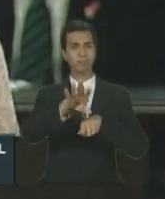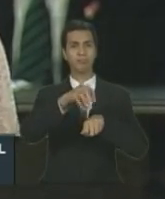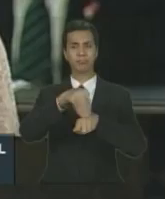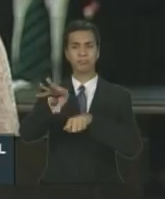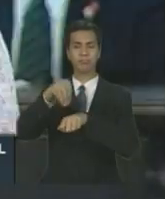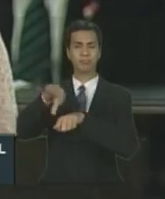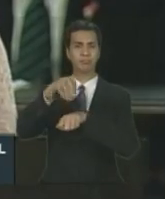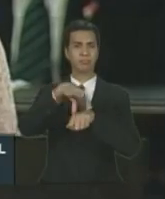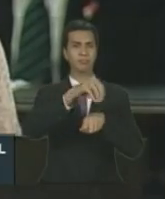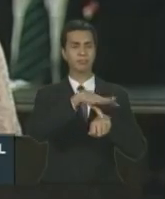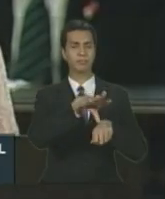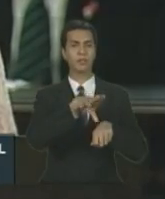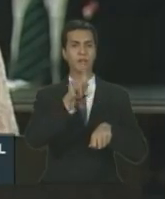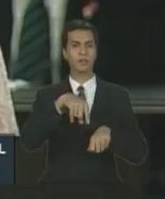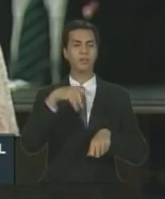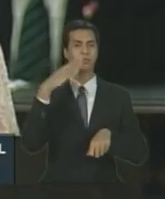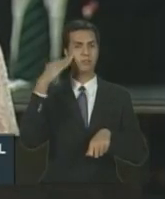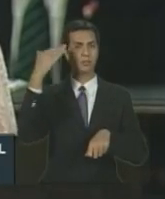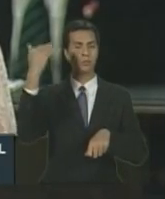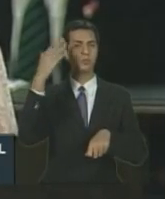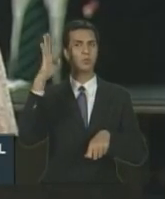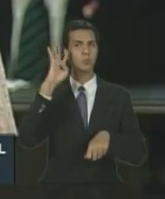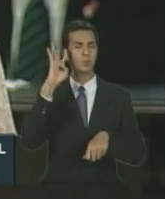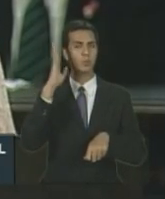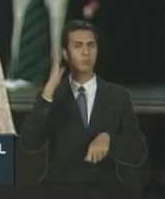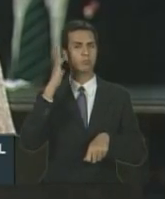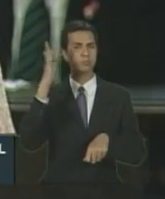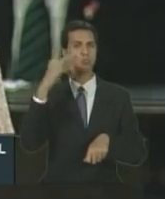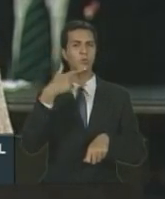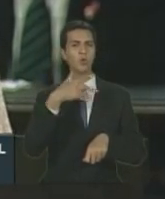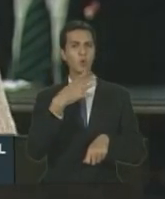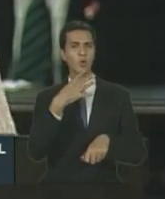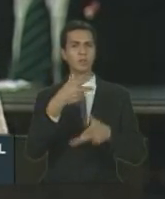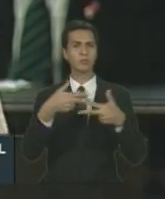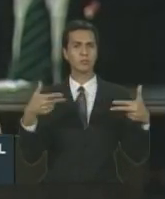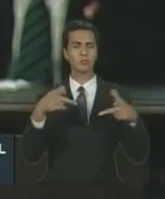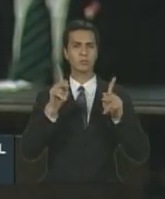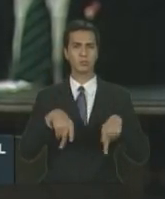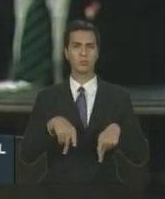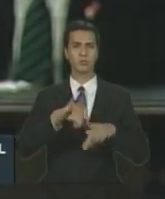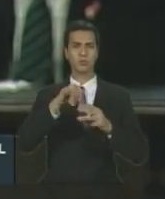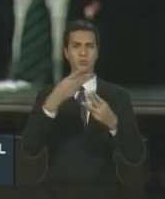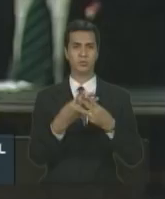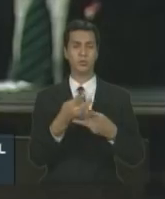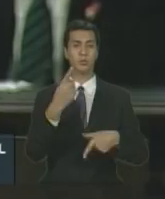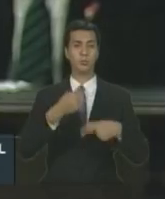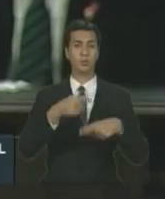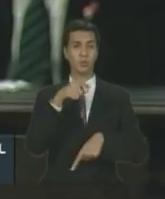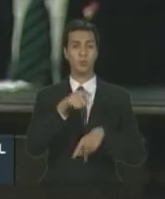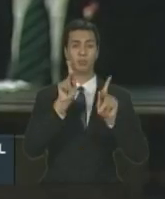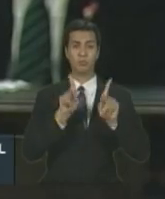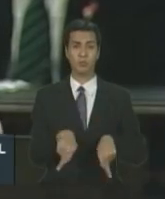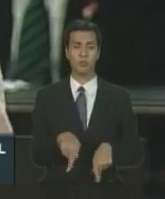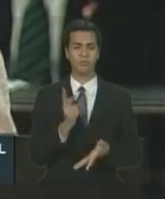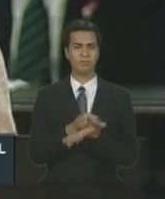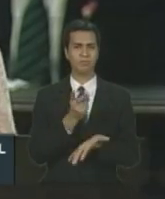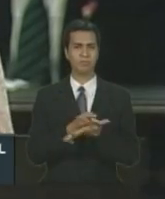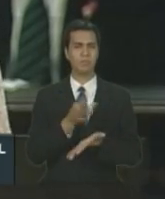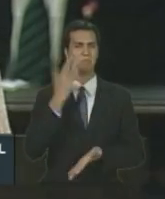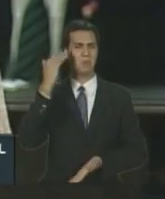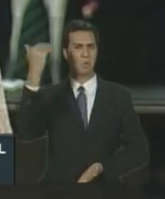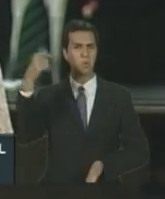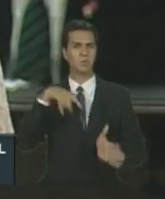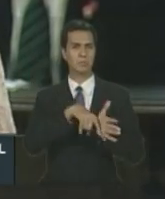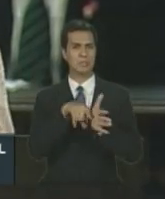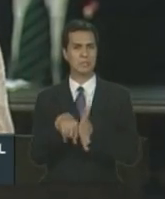à sociedade baiana, fazendo a jus à tradição de povo do estudo, povo do livro, povo do